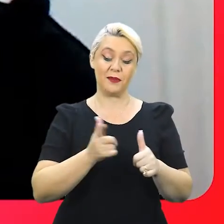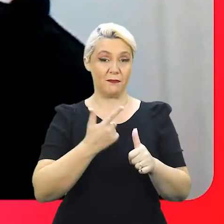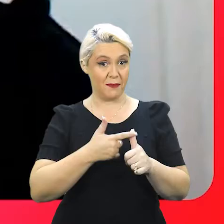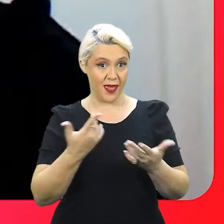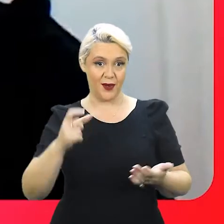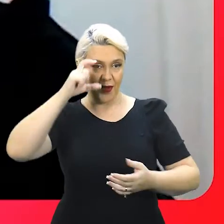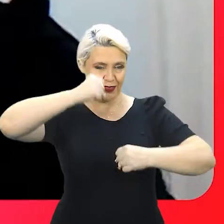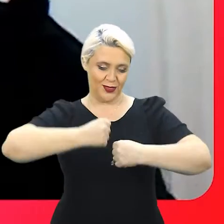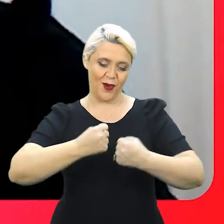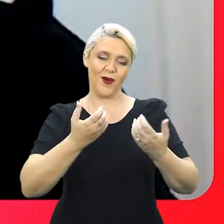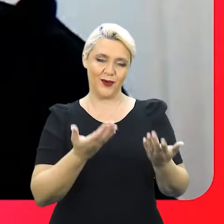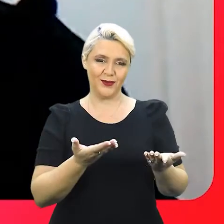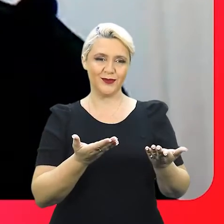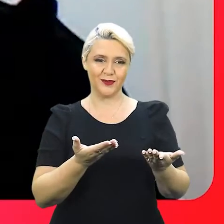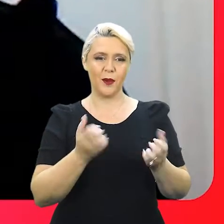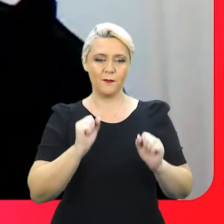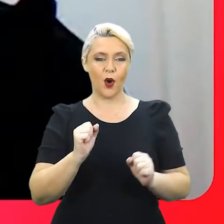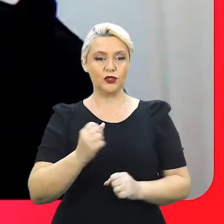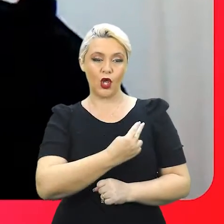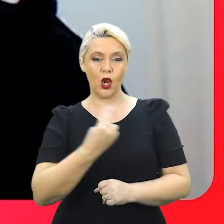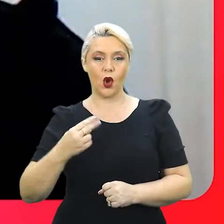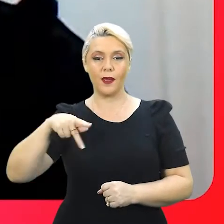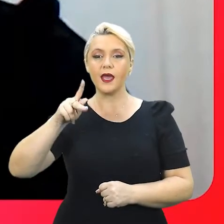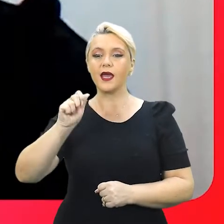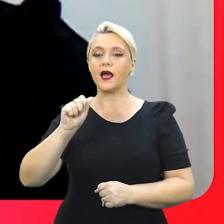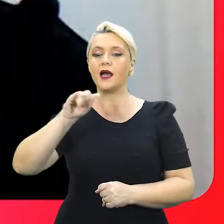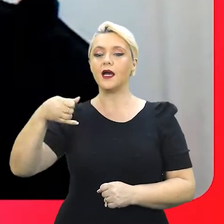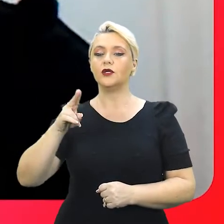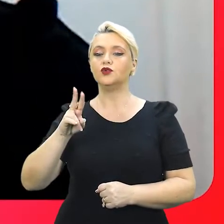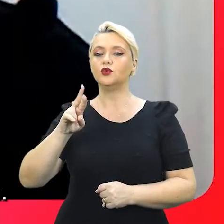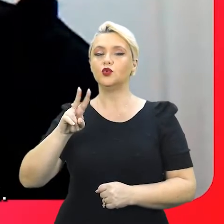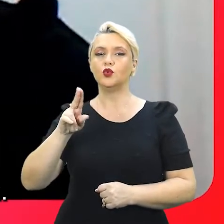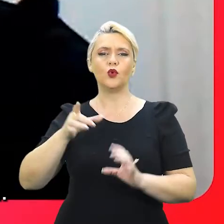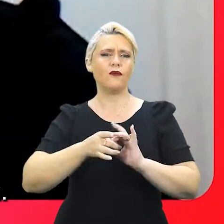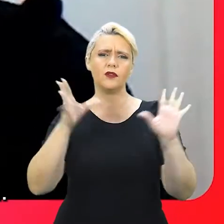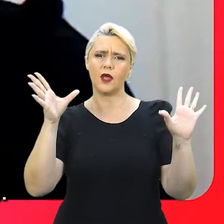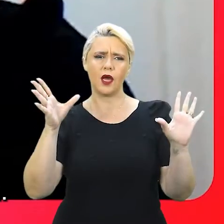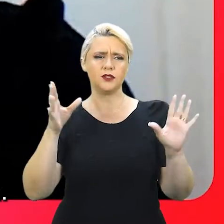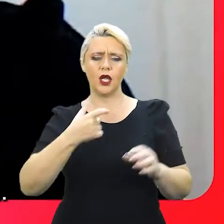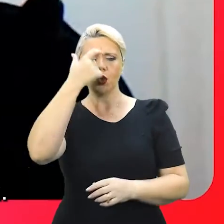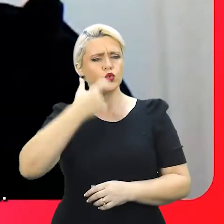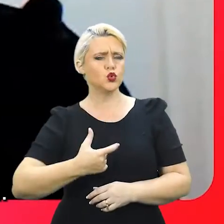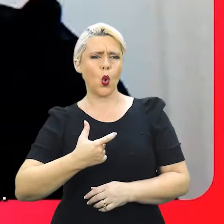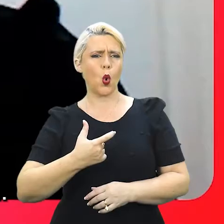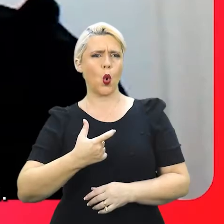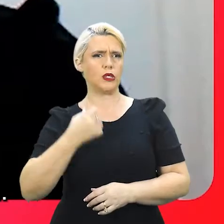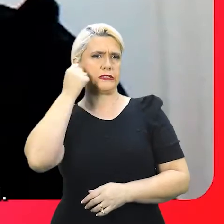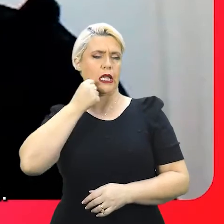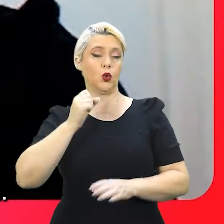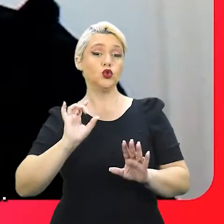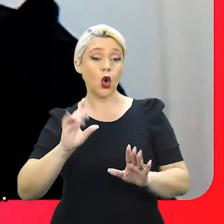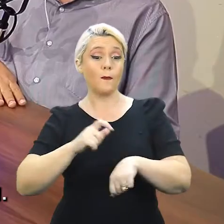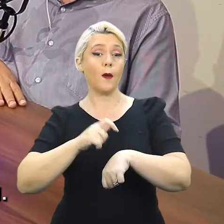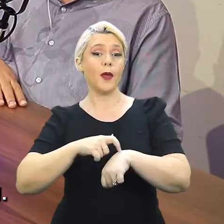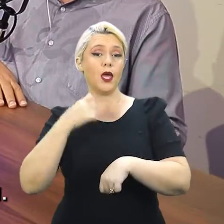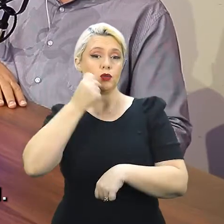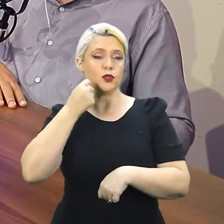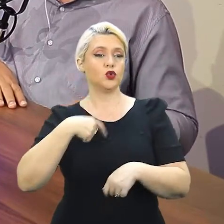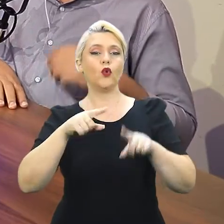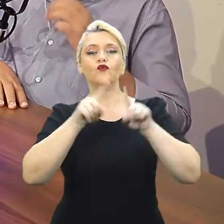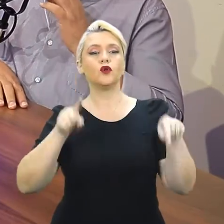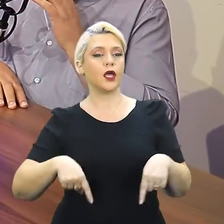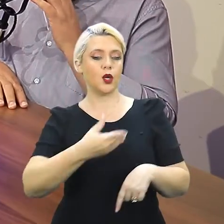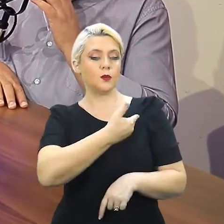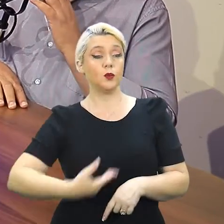Antônio José, me chama de Cajuru, fica à vontade. Eu não sou senador, estou senador, sou empregado público